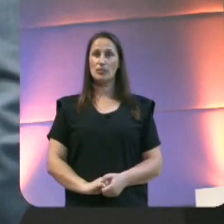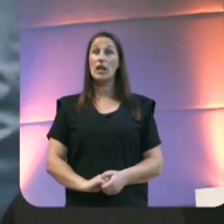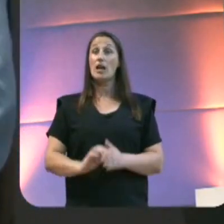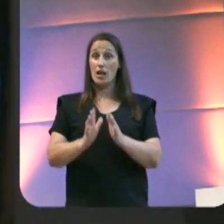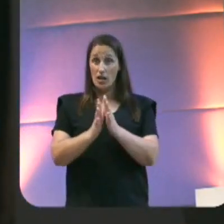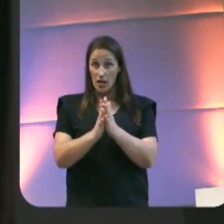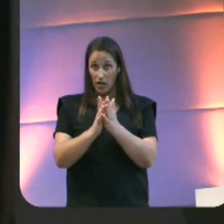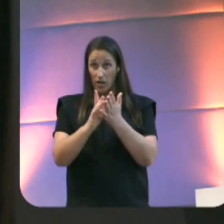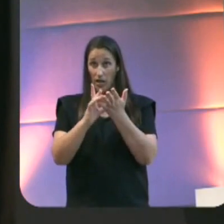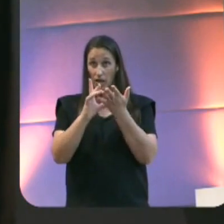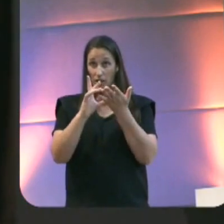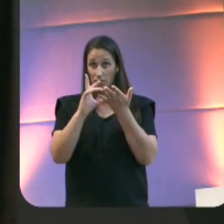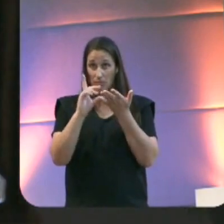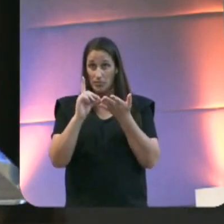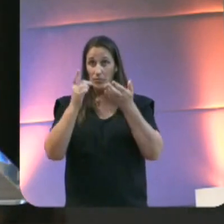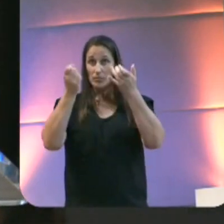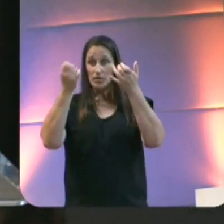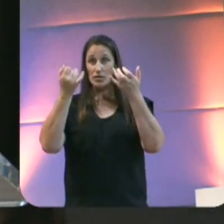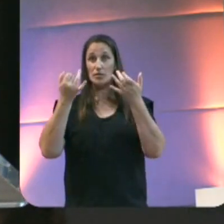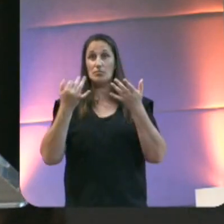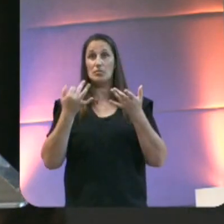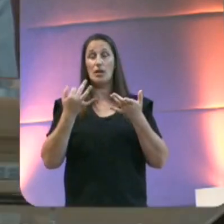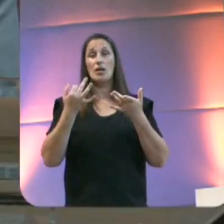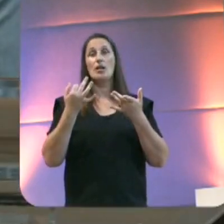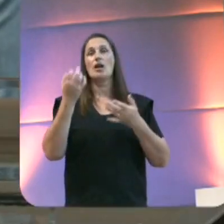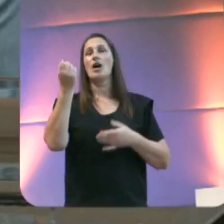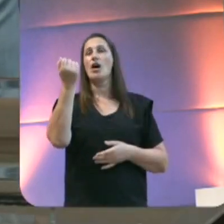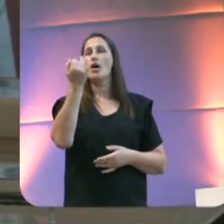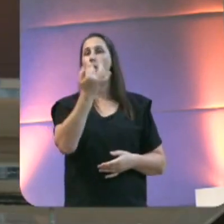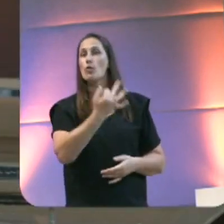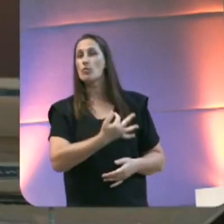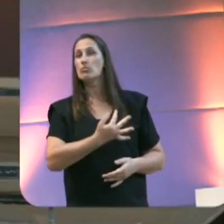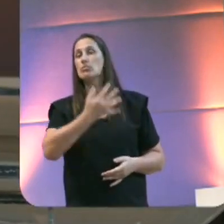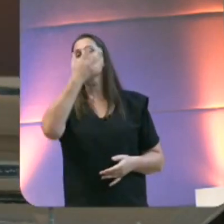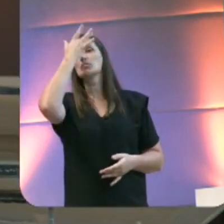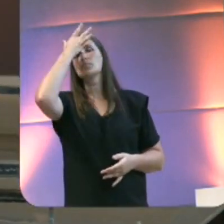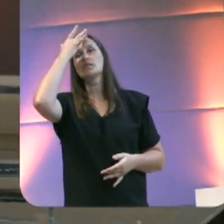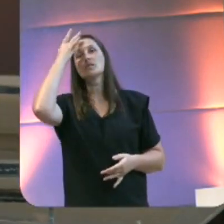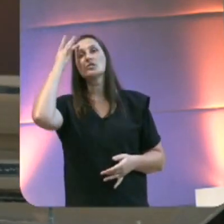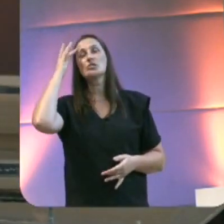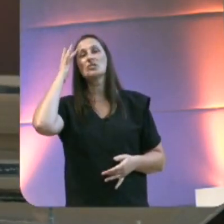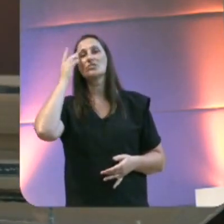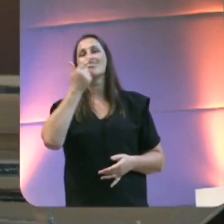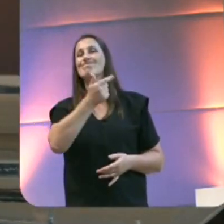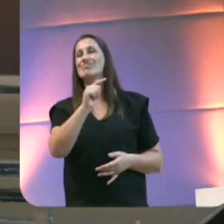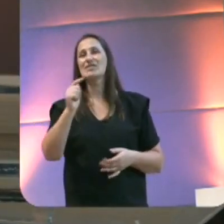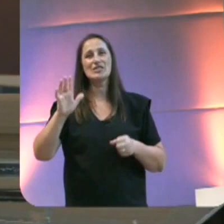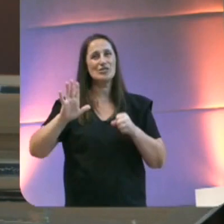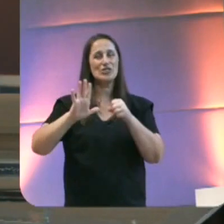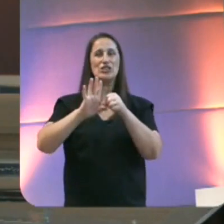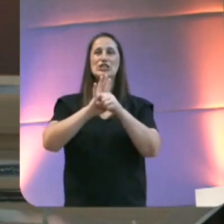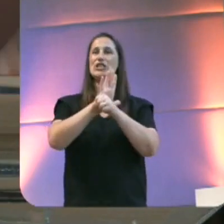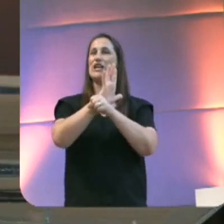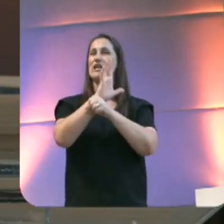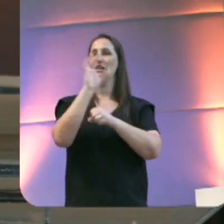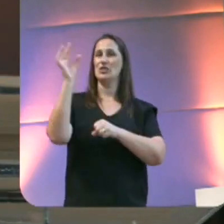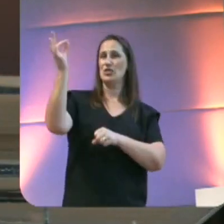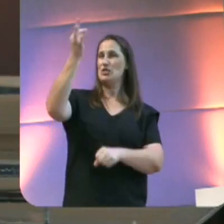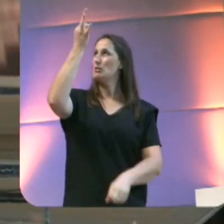a Bíblia diz que algumas pessoas não estão cheias do azeite, do óleo, porque passaram